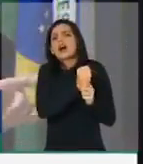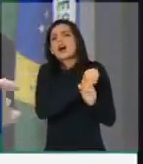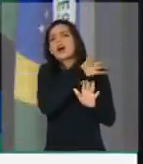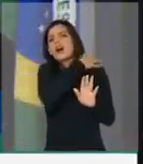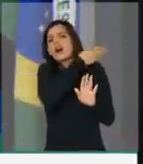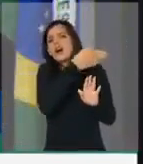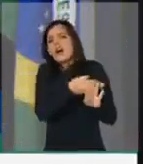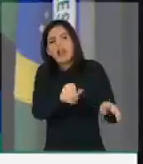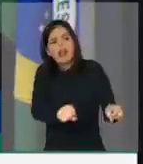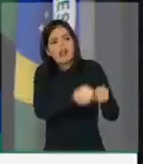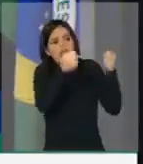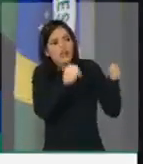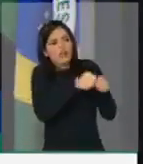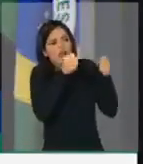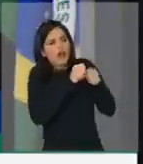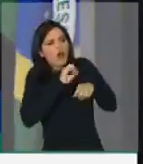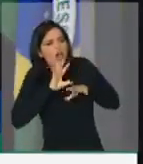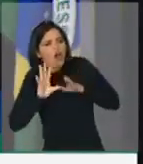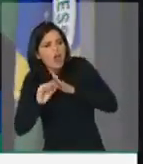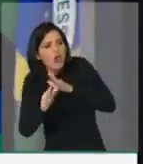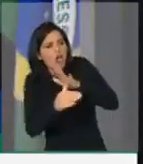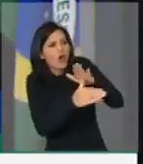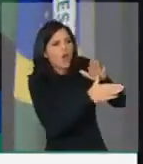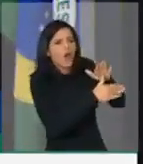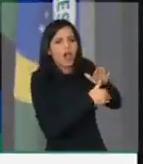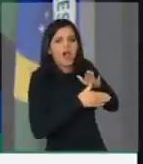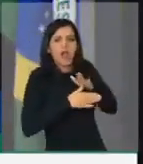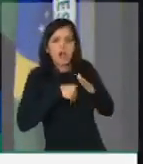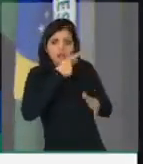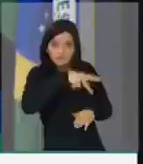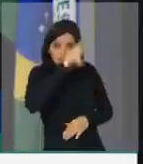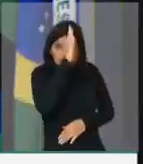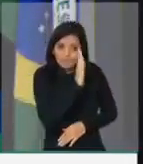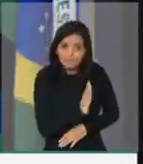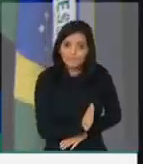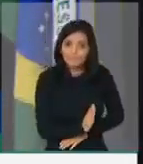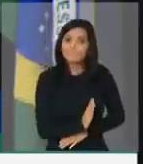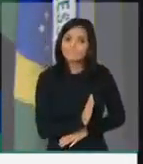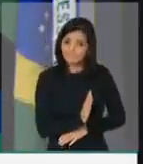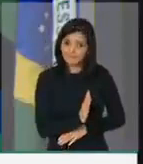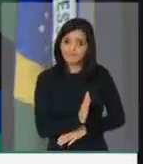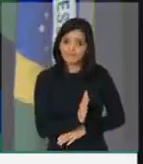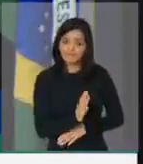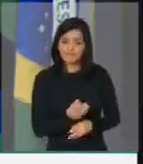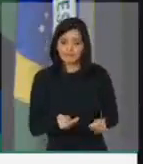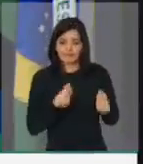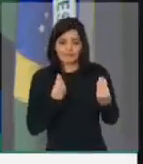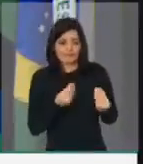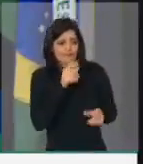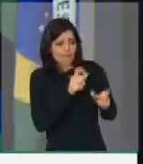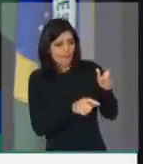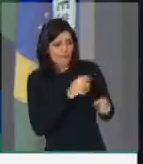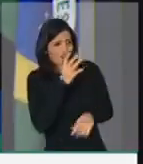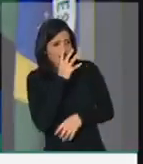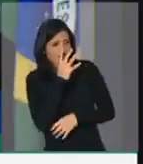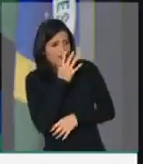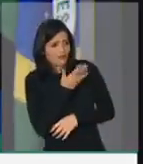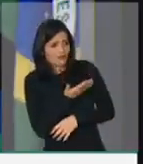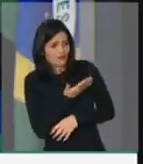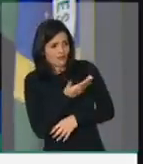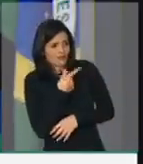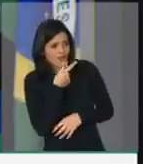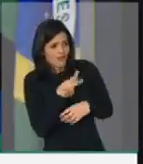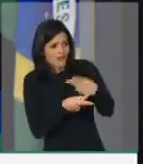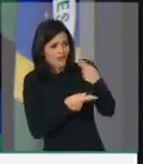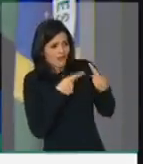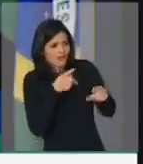lapidaram a república vilipendiaram a nação se esbaldaram nos